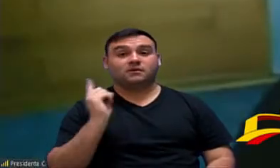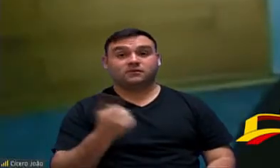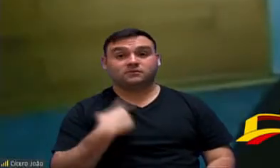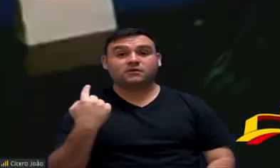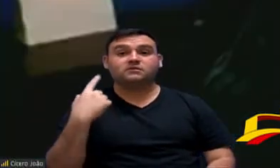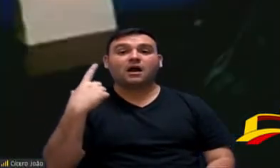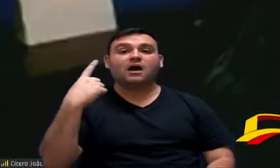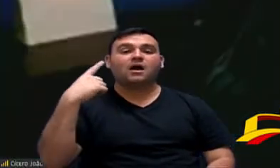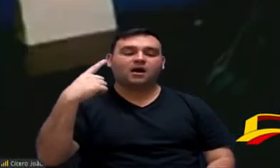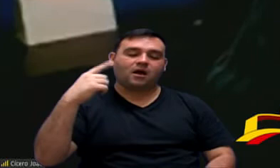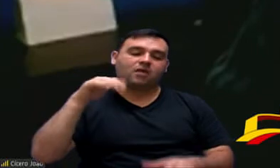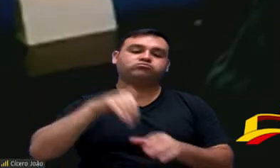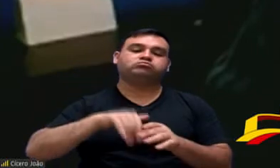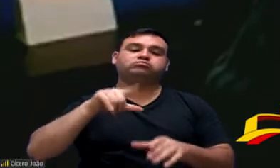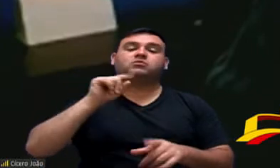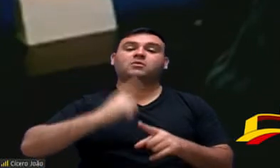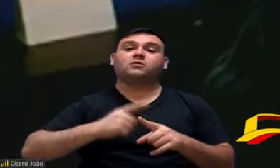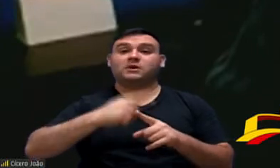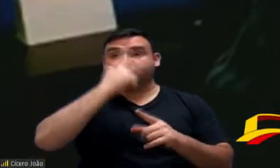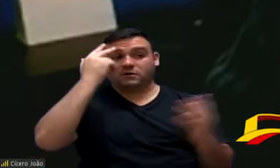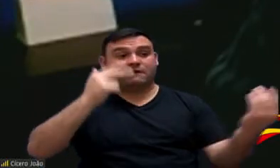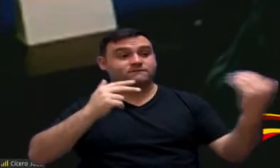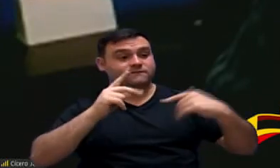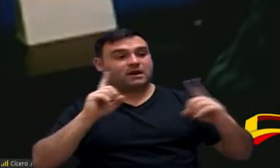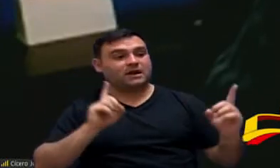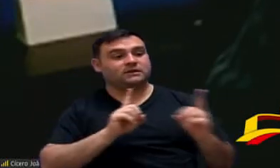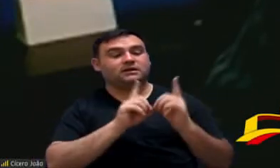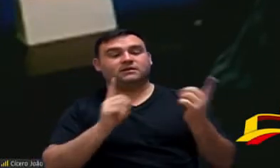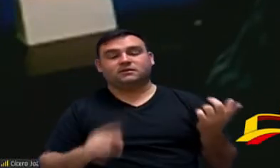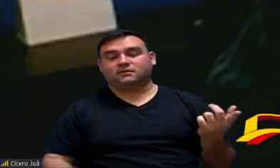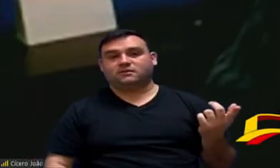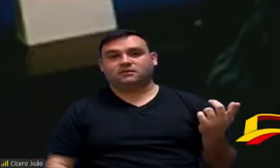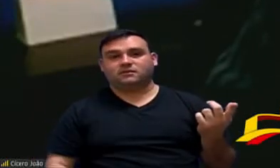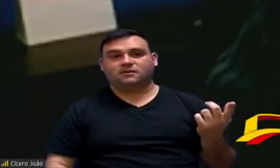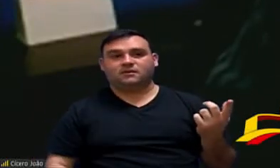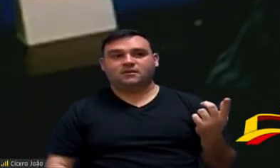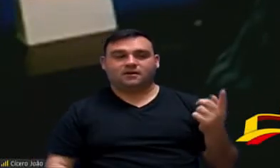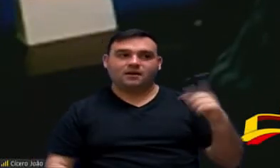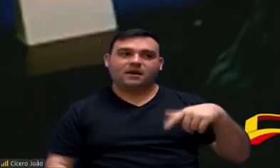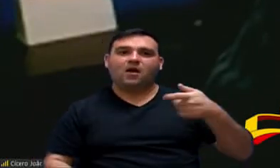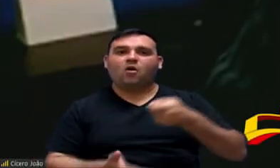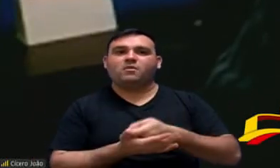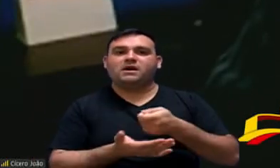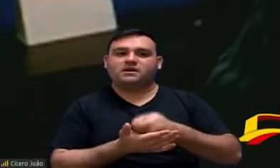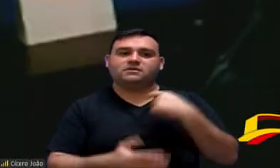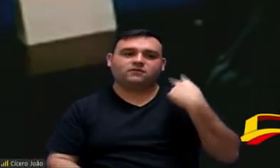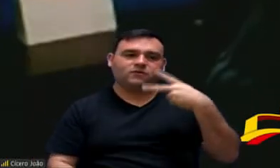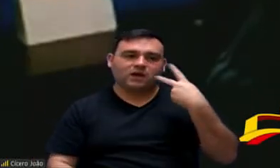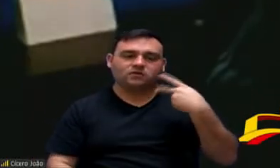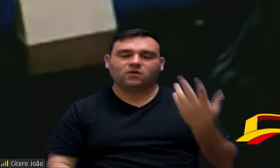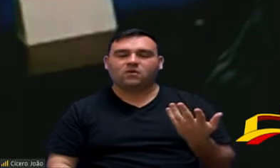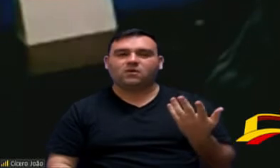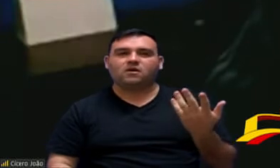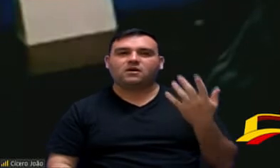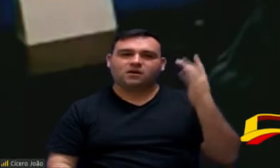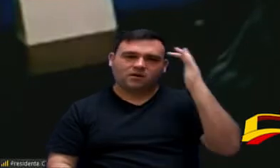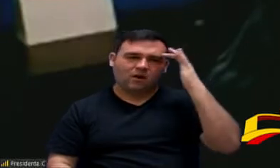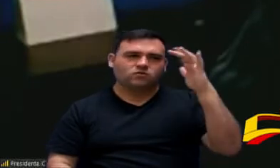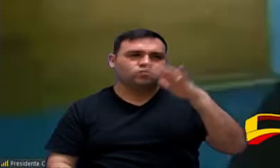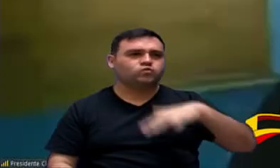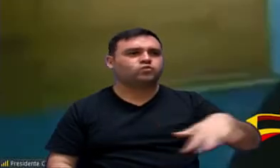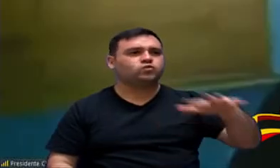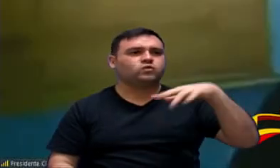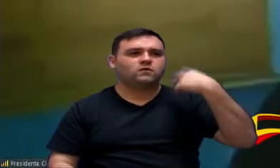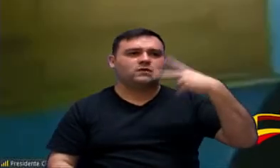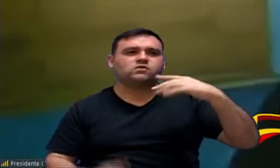eleitos para atender o munícipe que vem aqui. Correto. Então, essa é uma obrigação nossa. Eu acredito que todos os